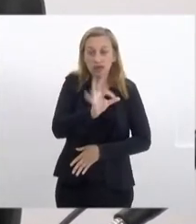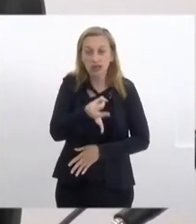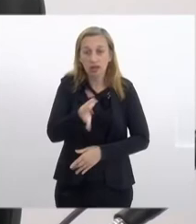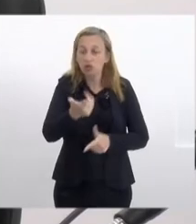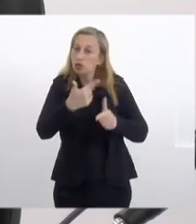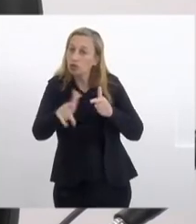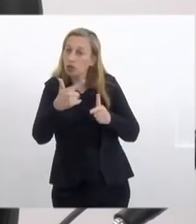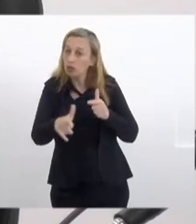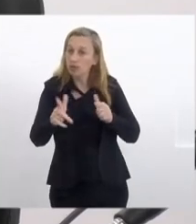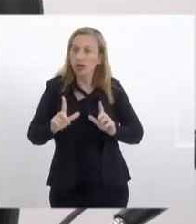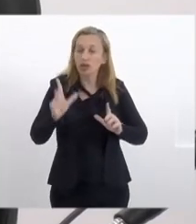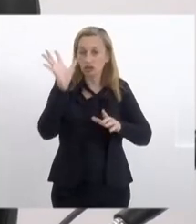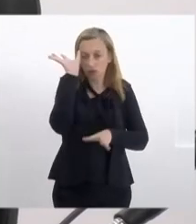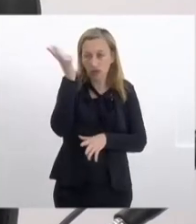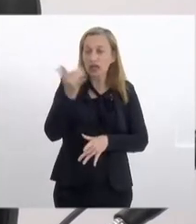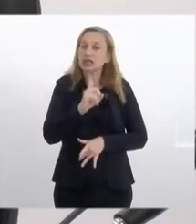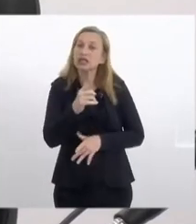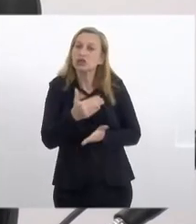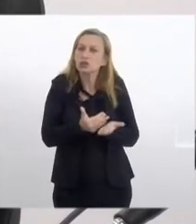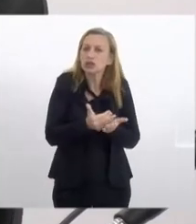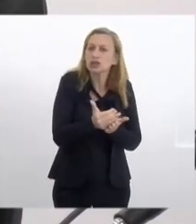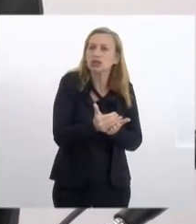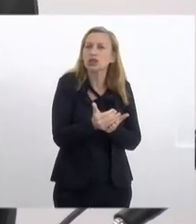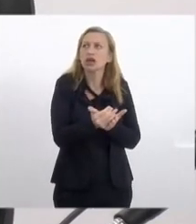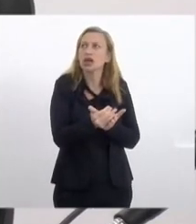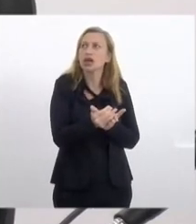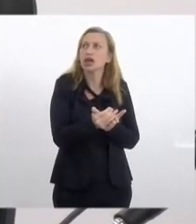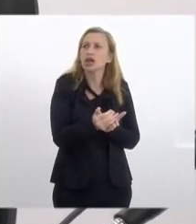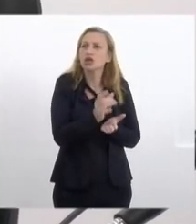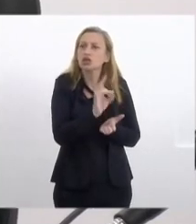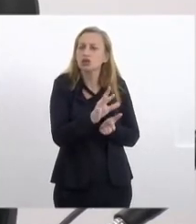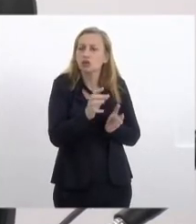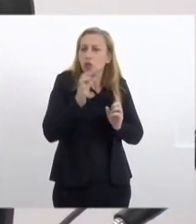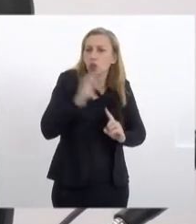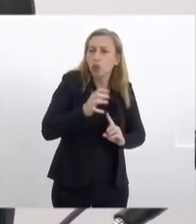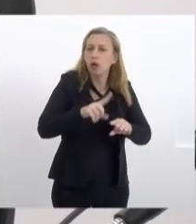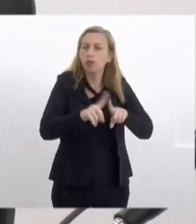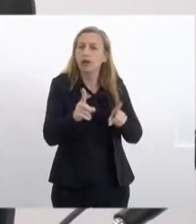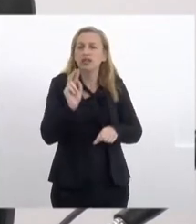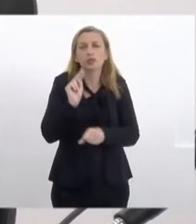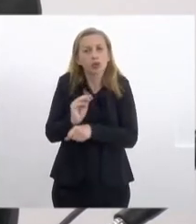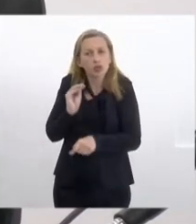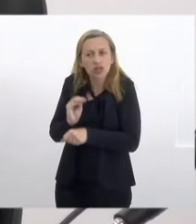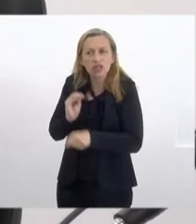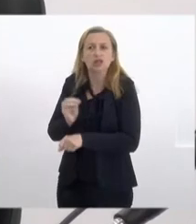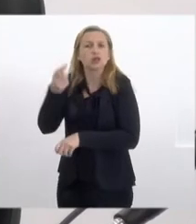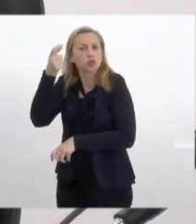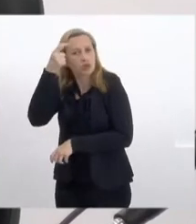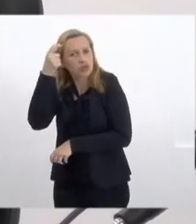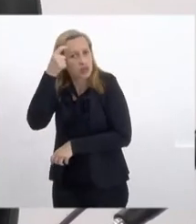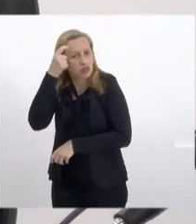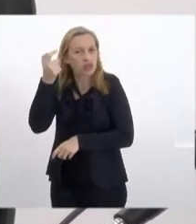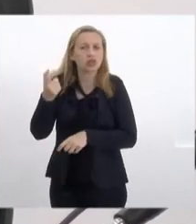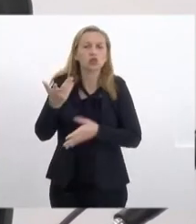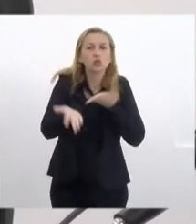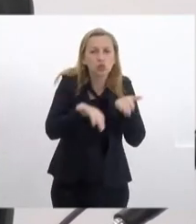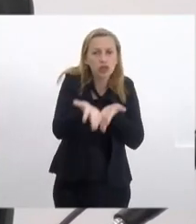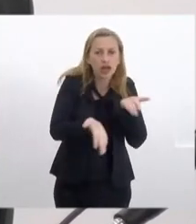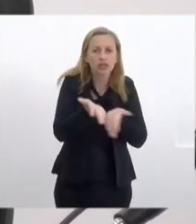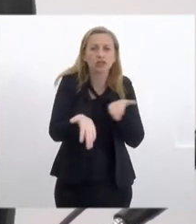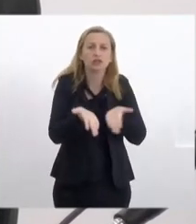problema, não a partir da perspectiva apenas da repressão, mas da prevenção, da conscientização, do